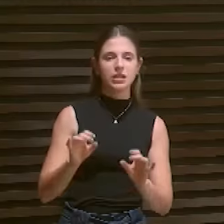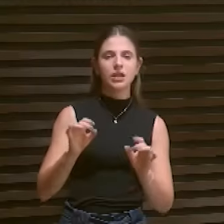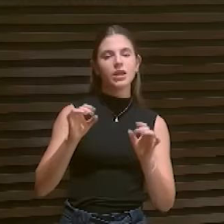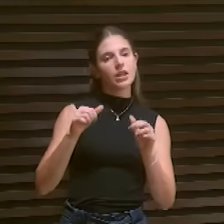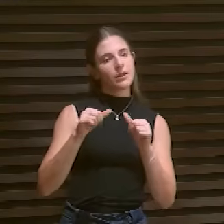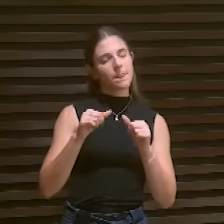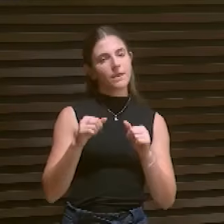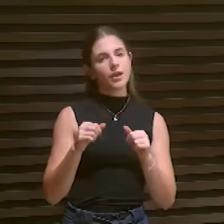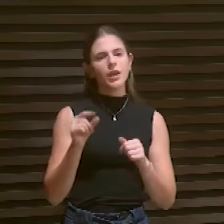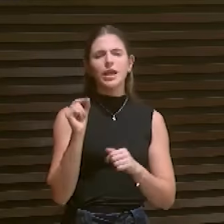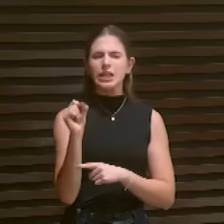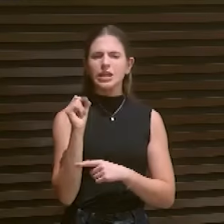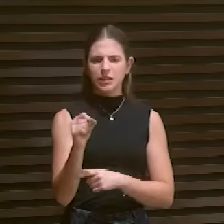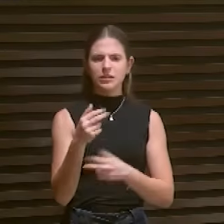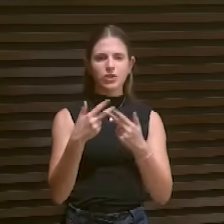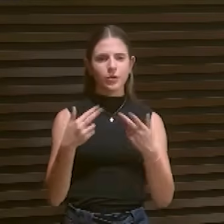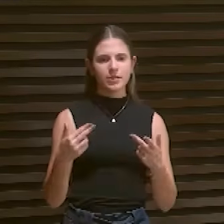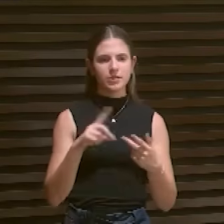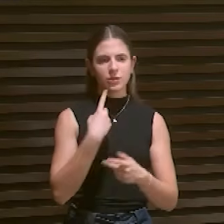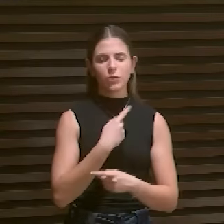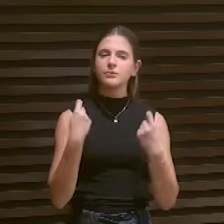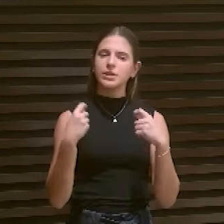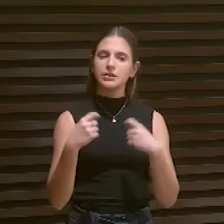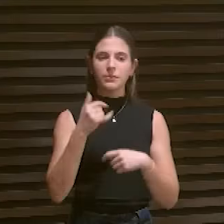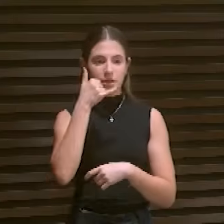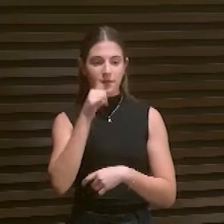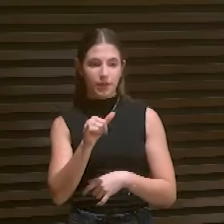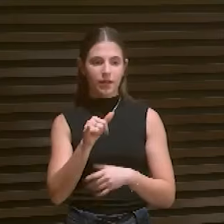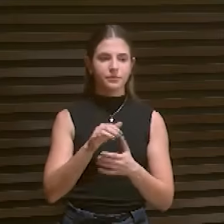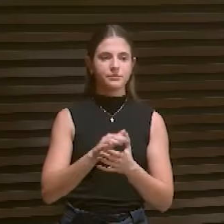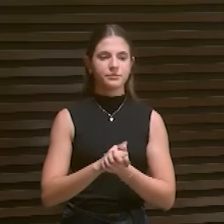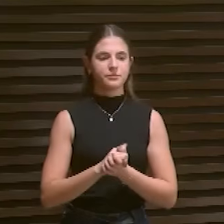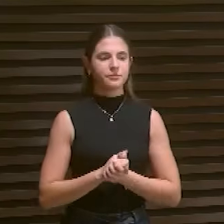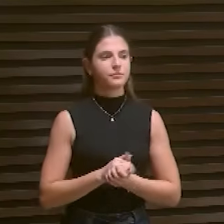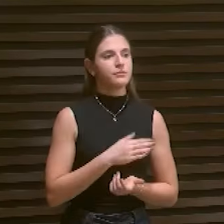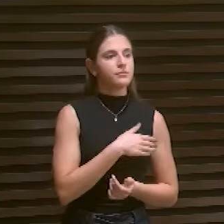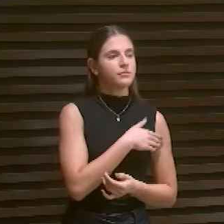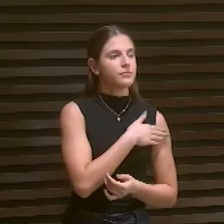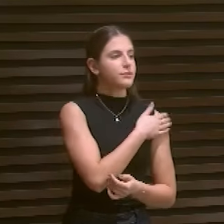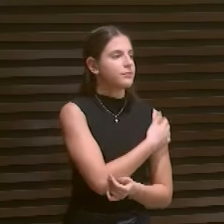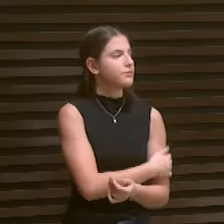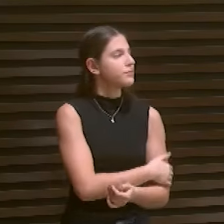essas coisas que há no mundo que nós devemos evitar? O que será isto, né?